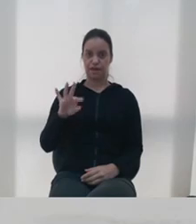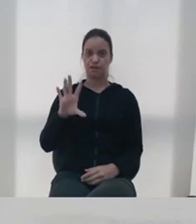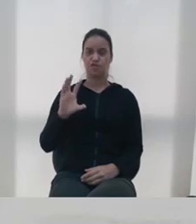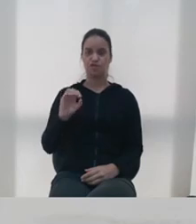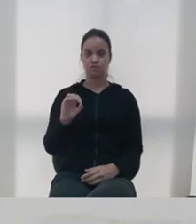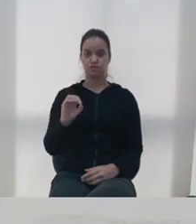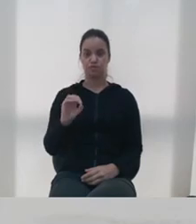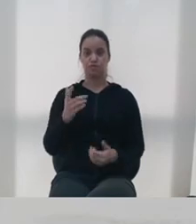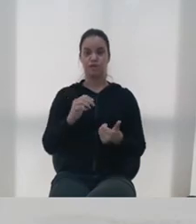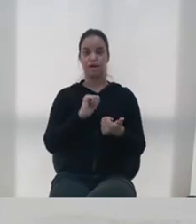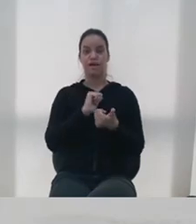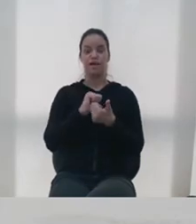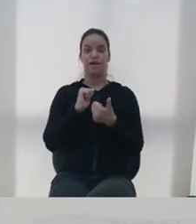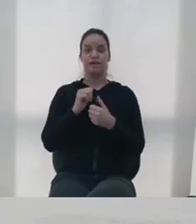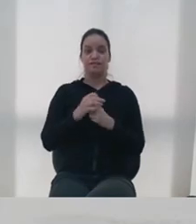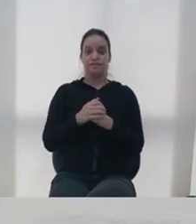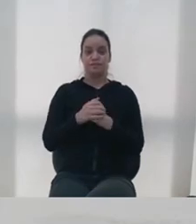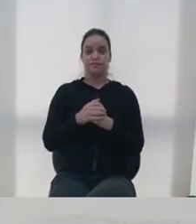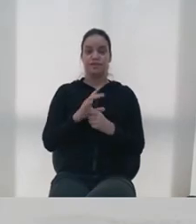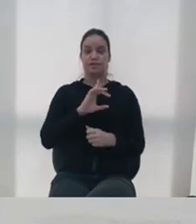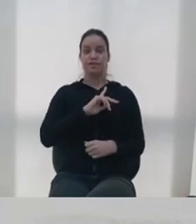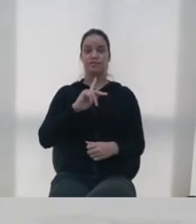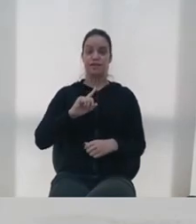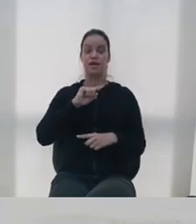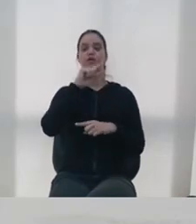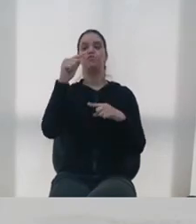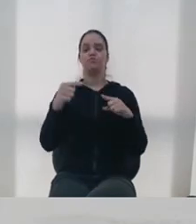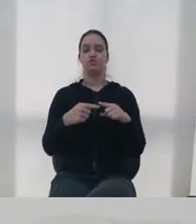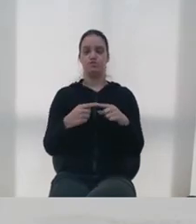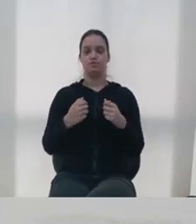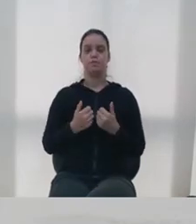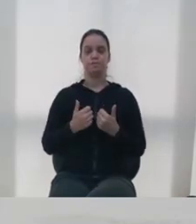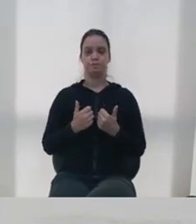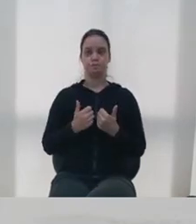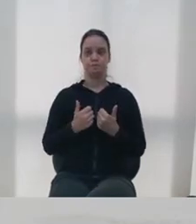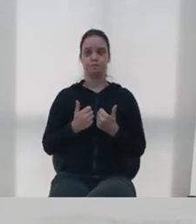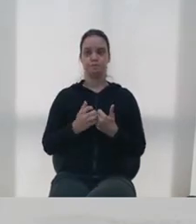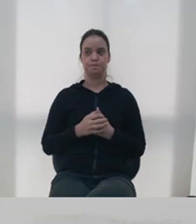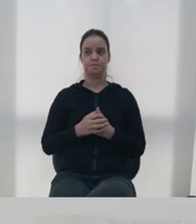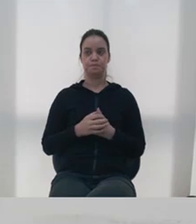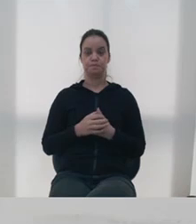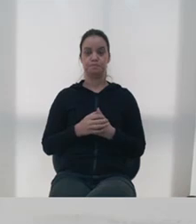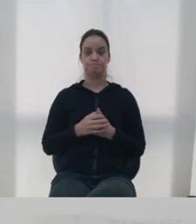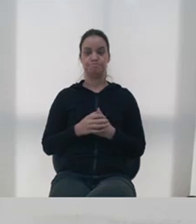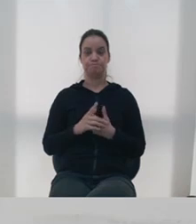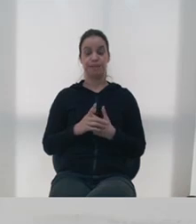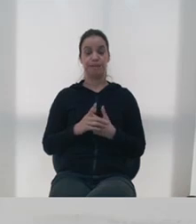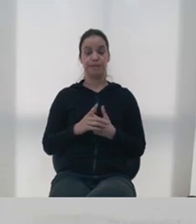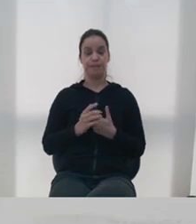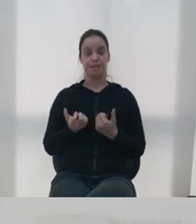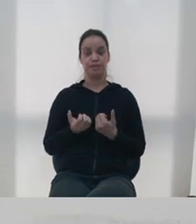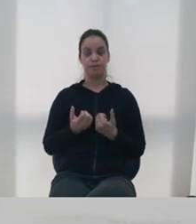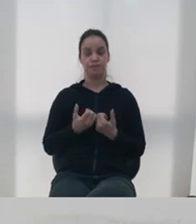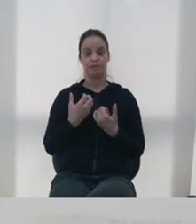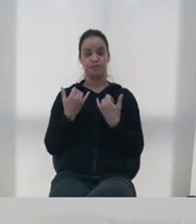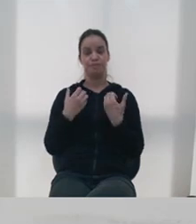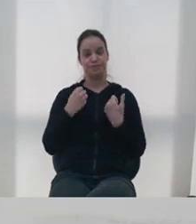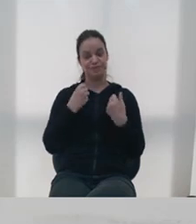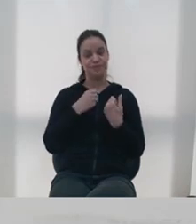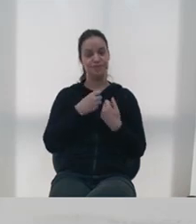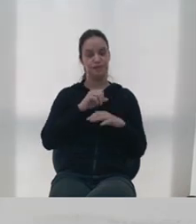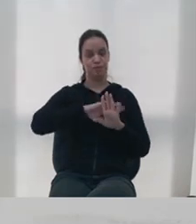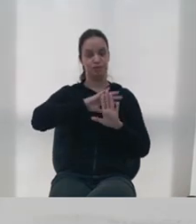A qualificação do atendimento da Defensoria Pública é uma meta dessa gestão. E essa qualificação, ela exige uma reorganização